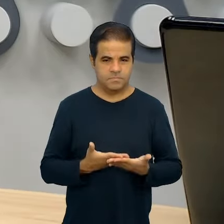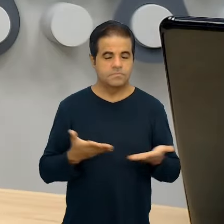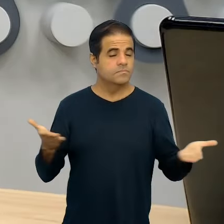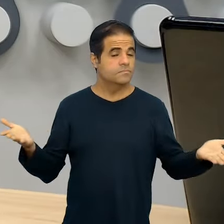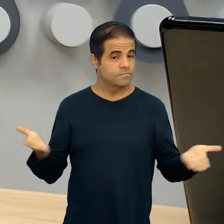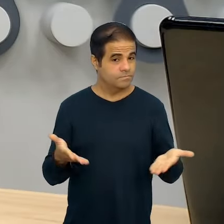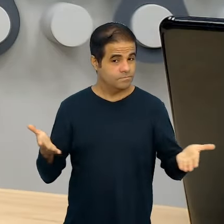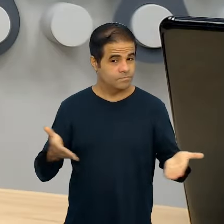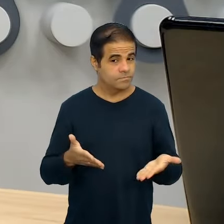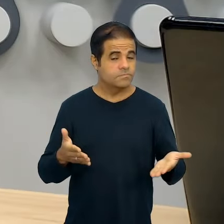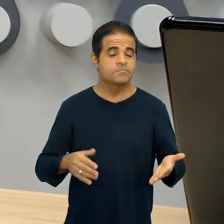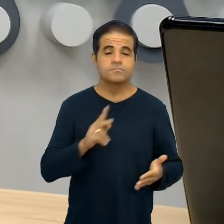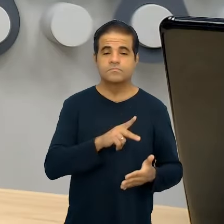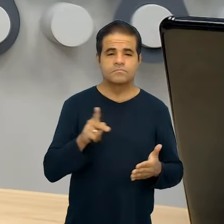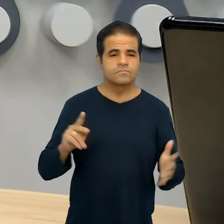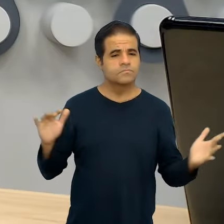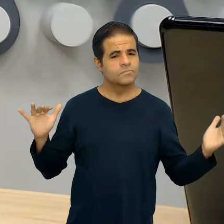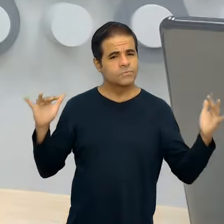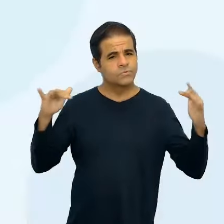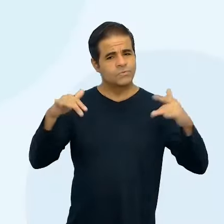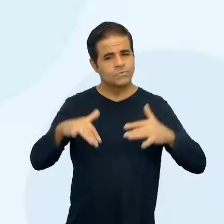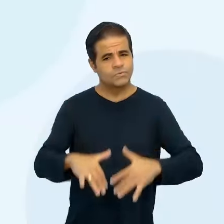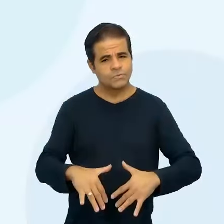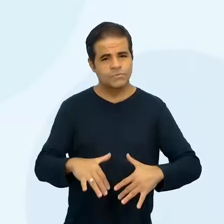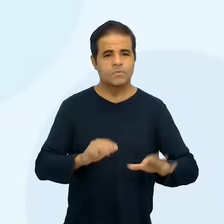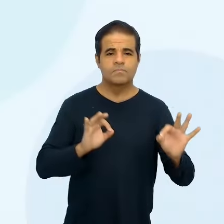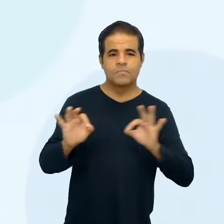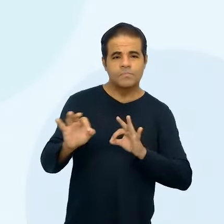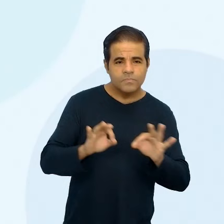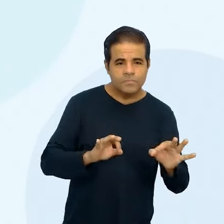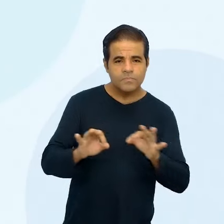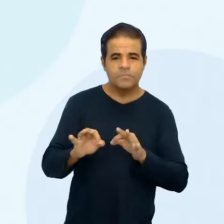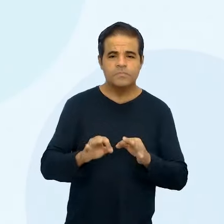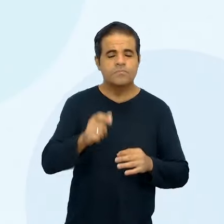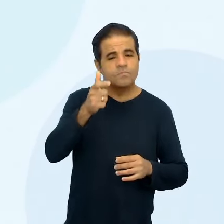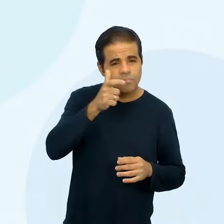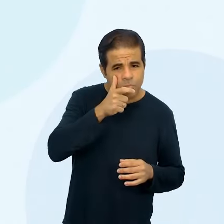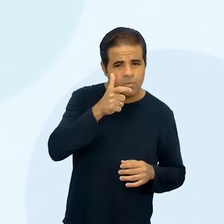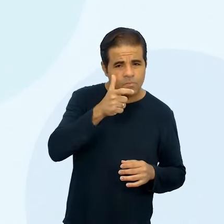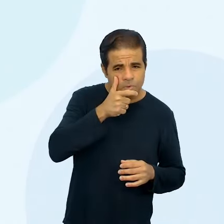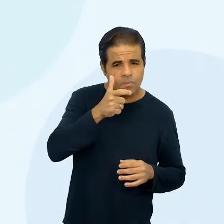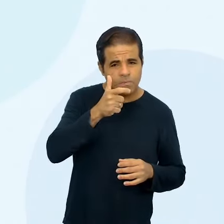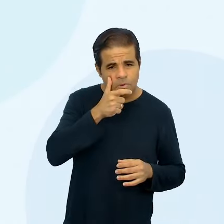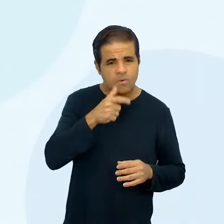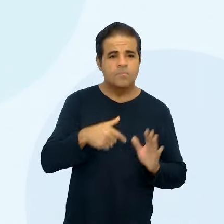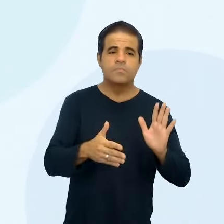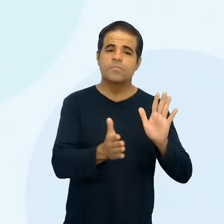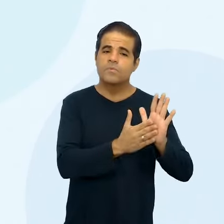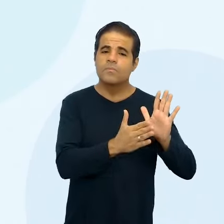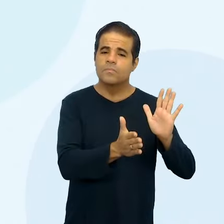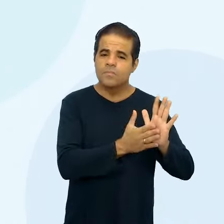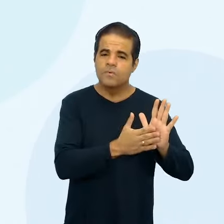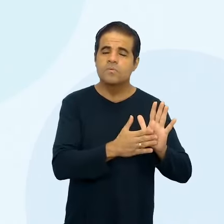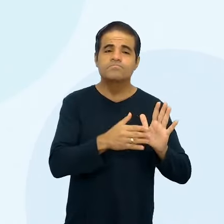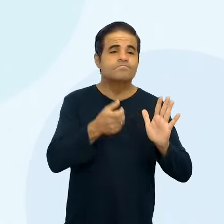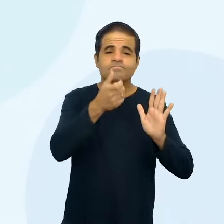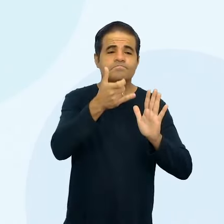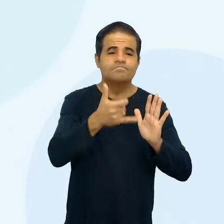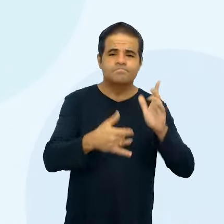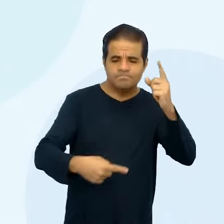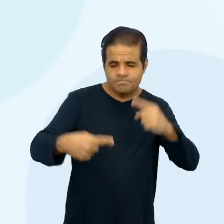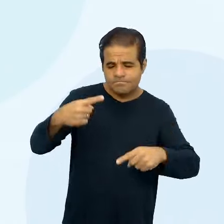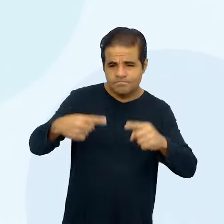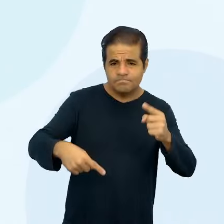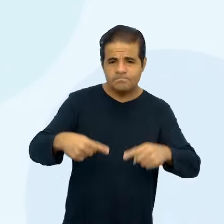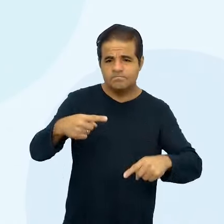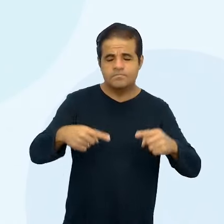os professores se reúnem para fazer as suas observações, né, propor, discutir,